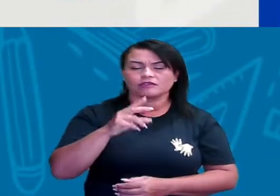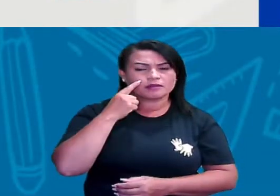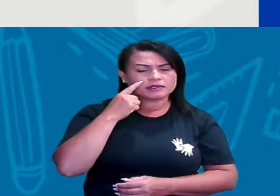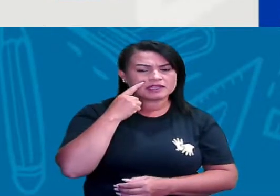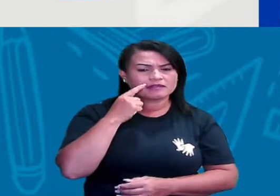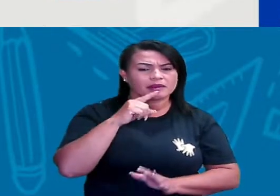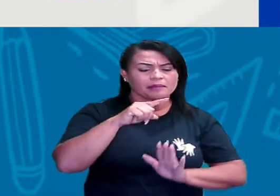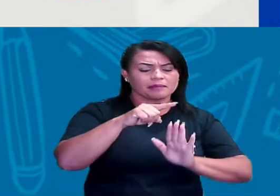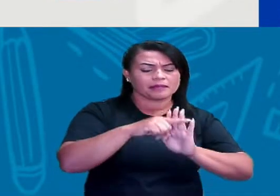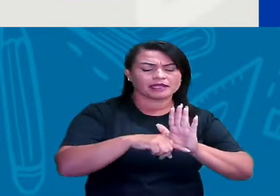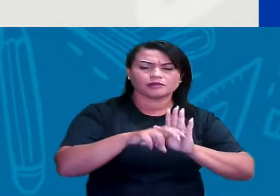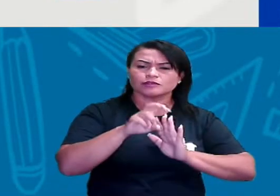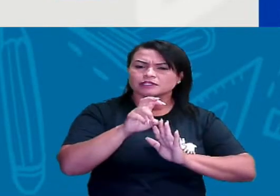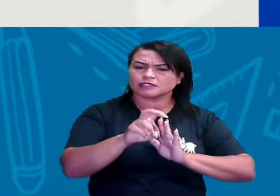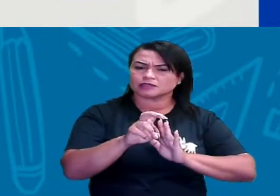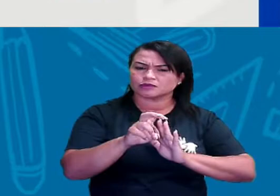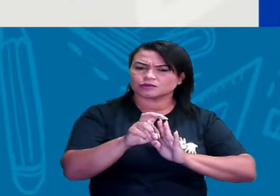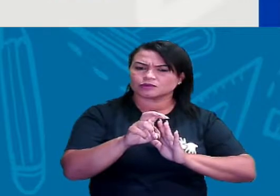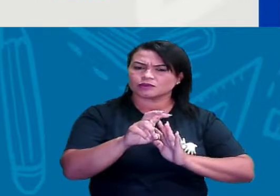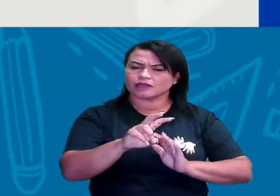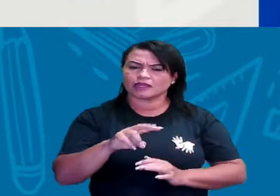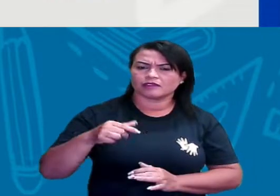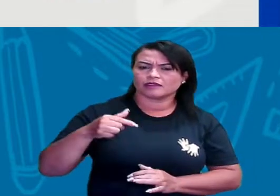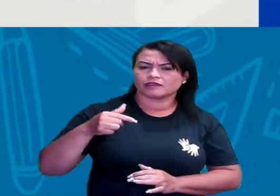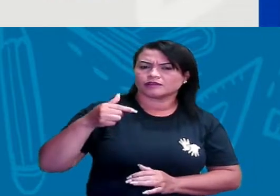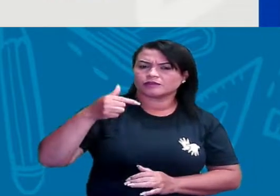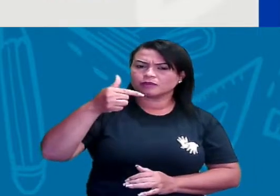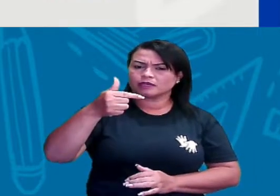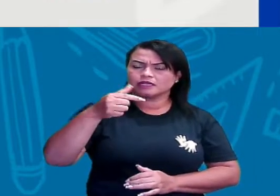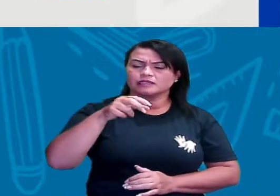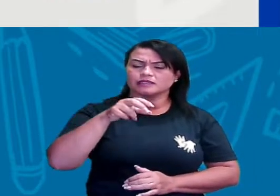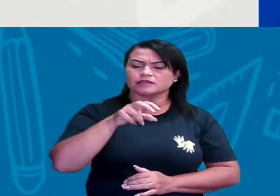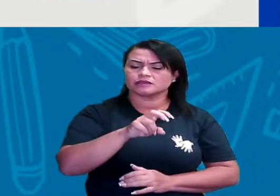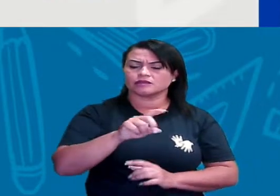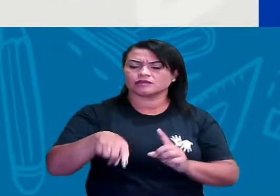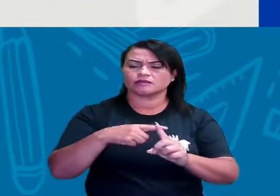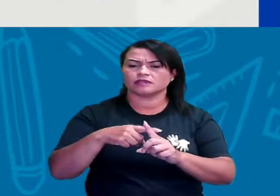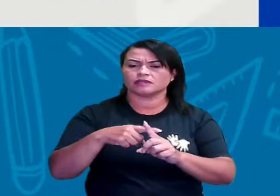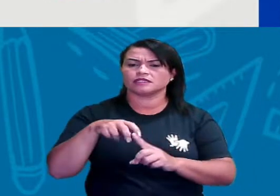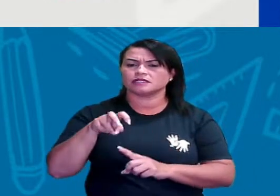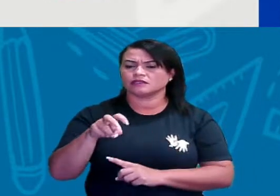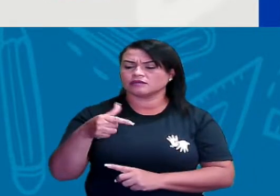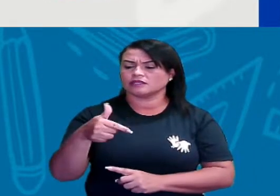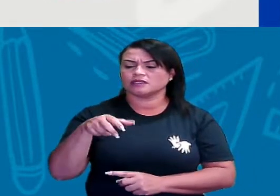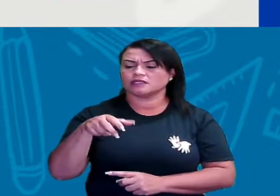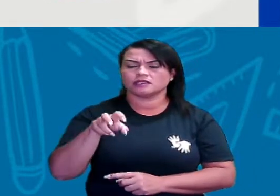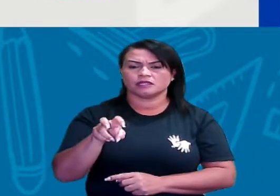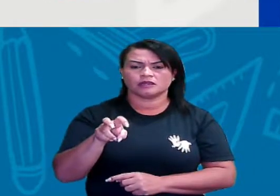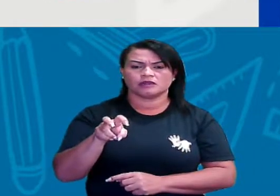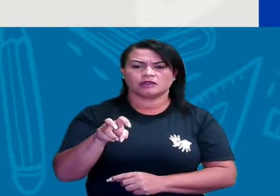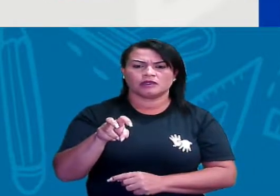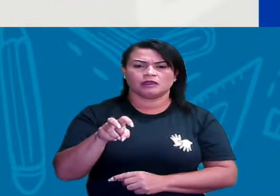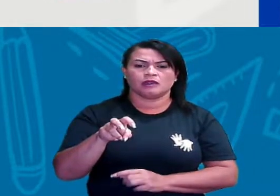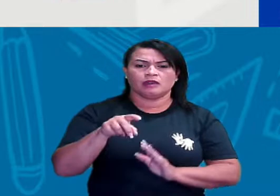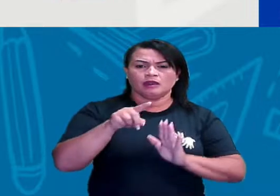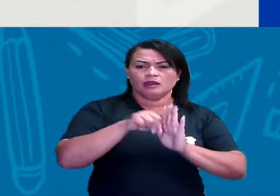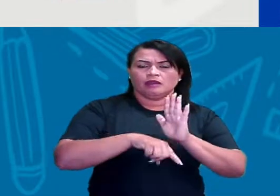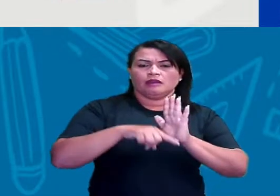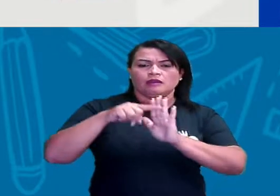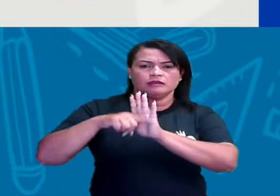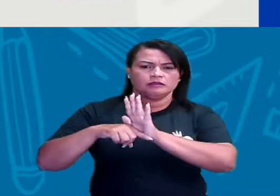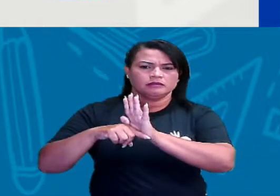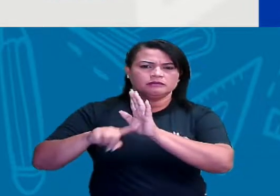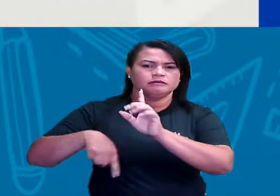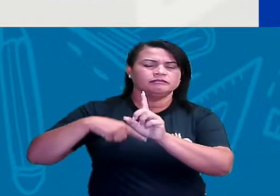5 elevado ao quadrado, tá? 5 vezes 5, 25. Menos com